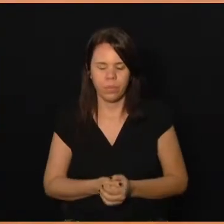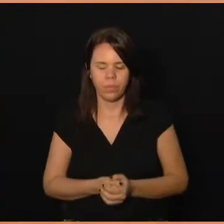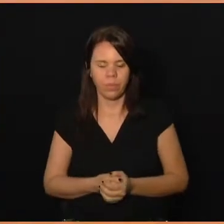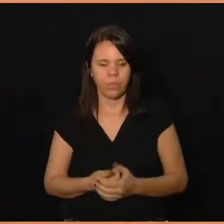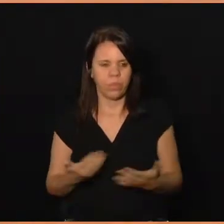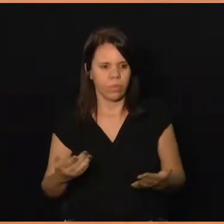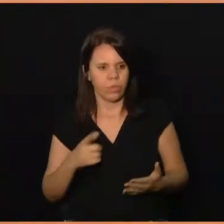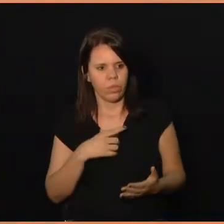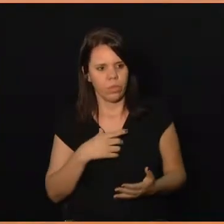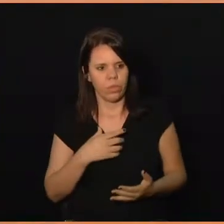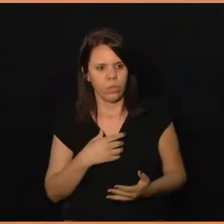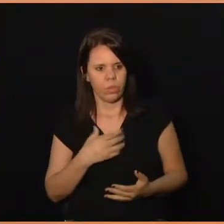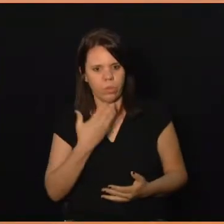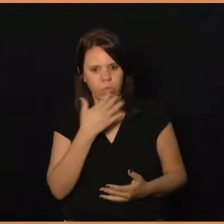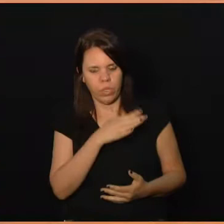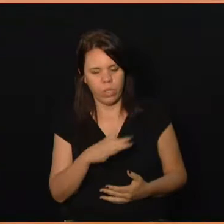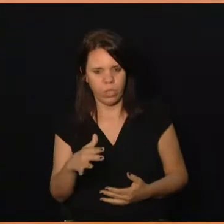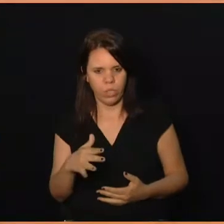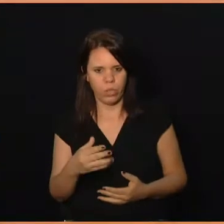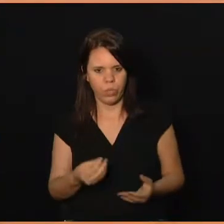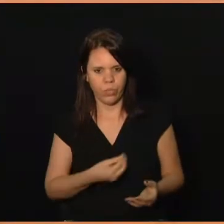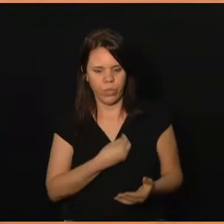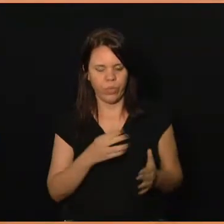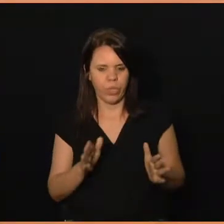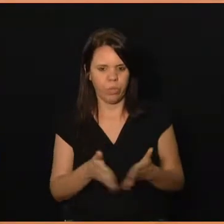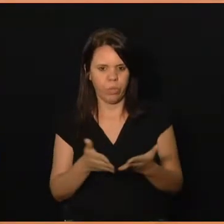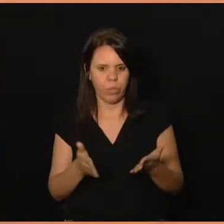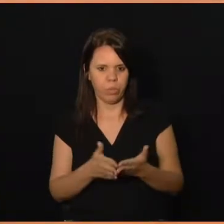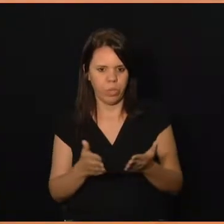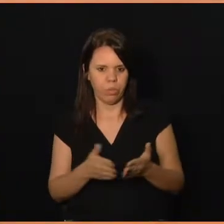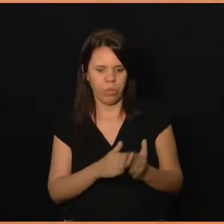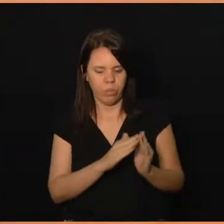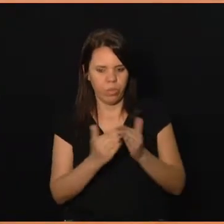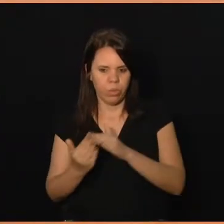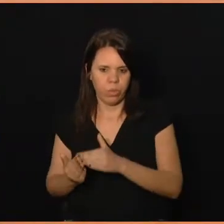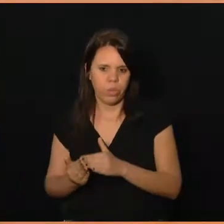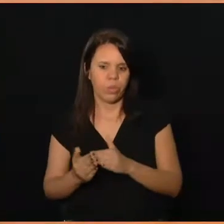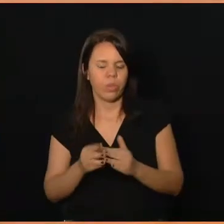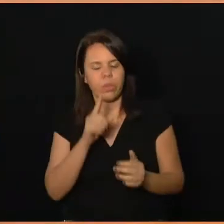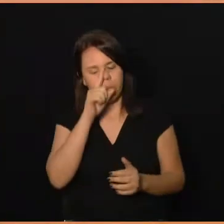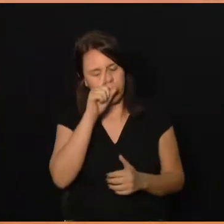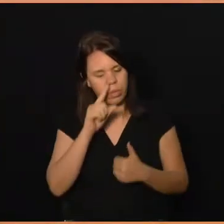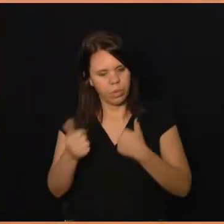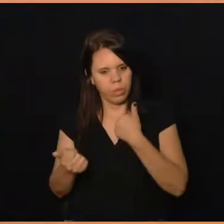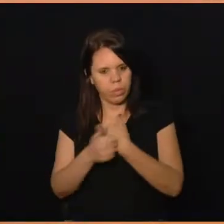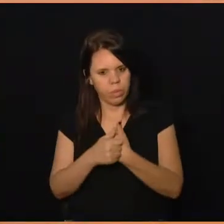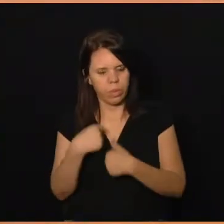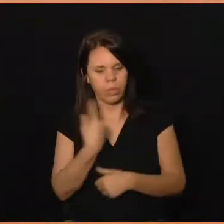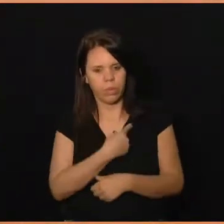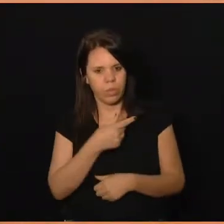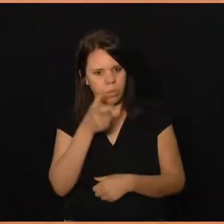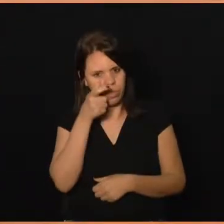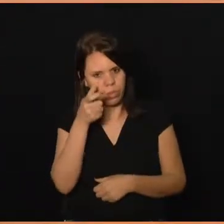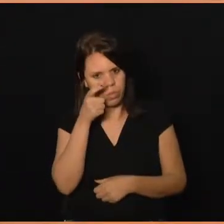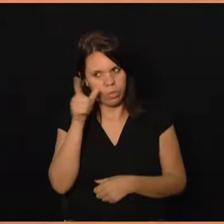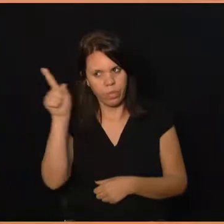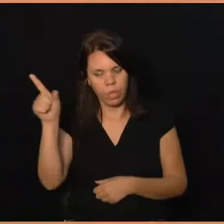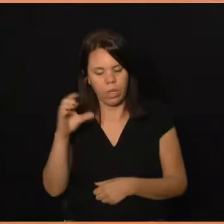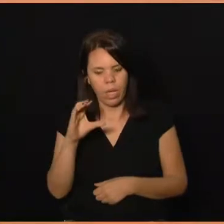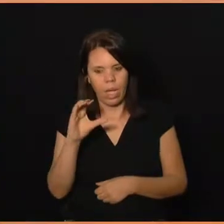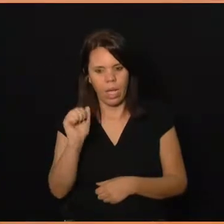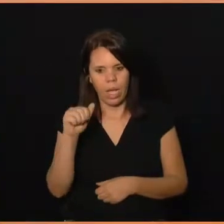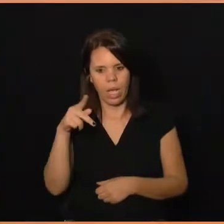na periferia, que infelizmente vive, né, esses fatores de risco muito mais próximo, e nós pudemos presenciar lá no Campo